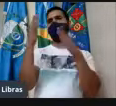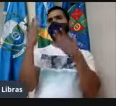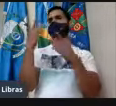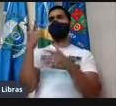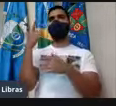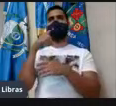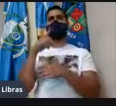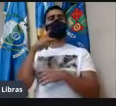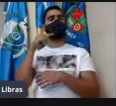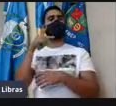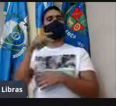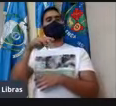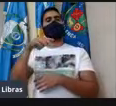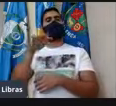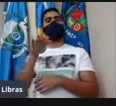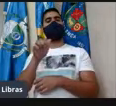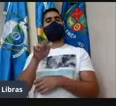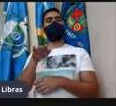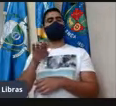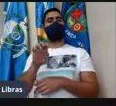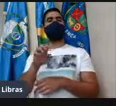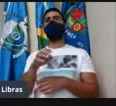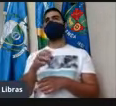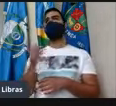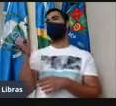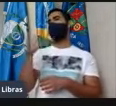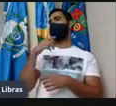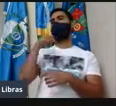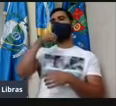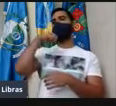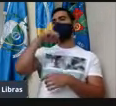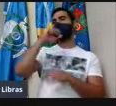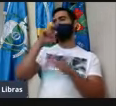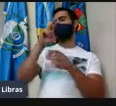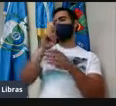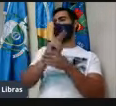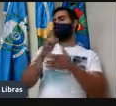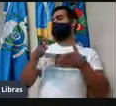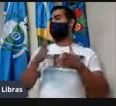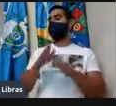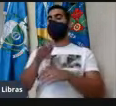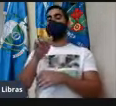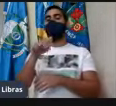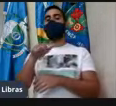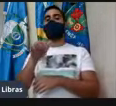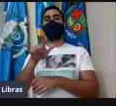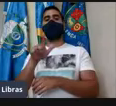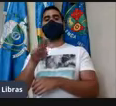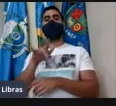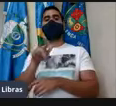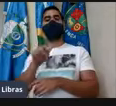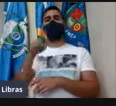novamente à vereadora Fabiane, que é a mais nova mamãe de Valença, nasceu Ana Luísa, que Deus te